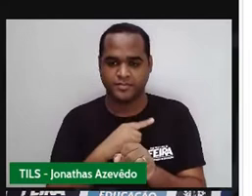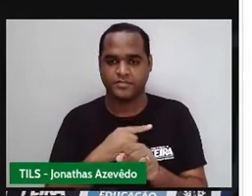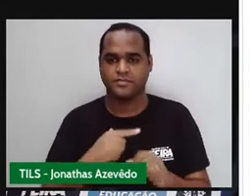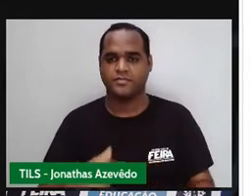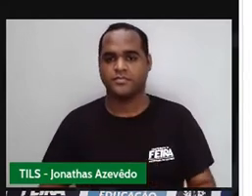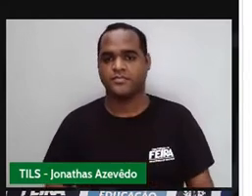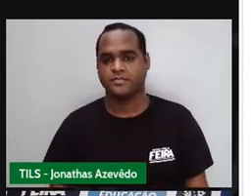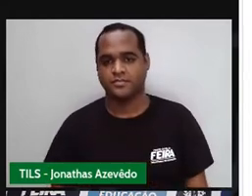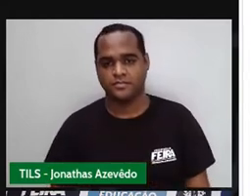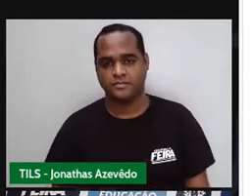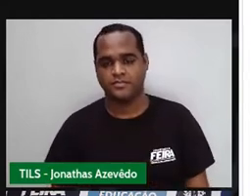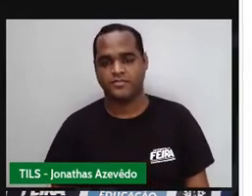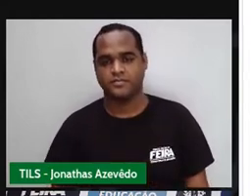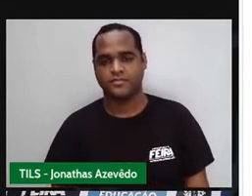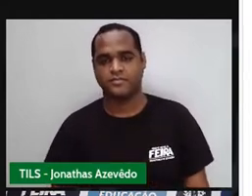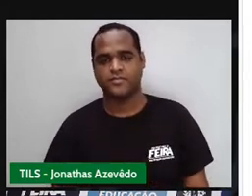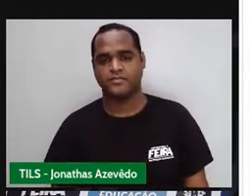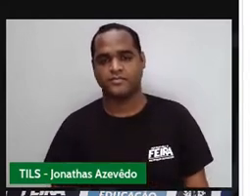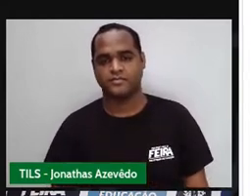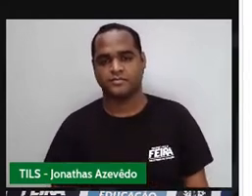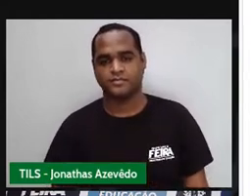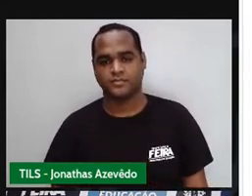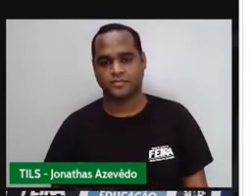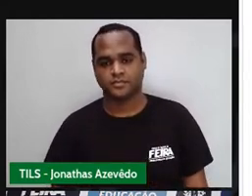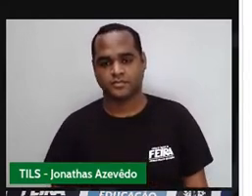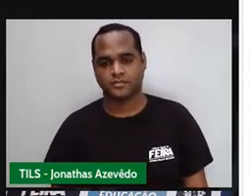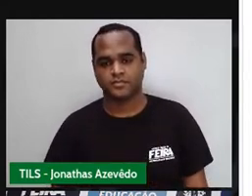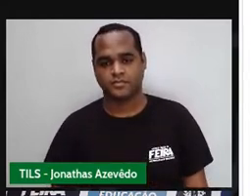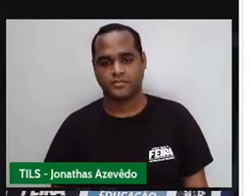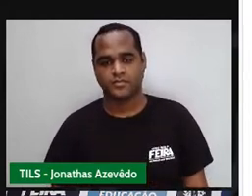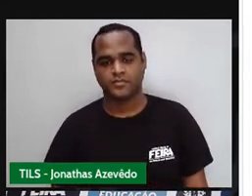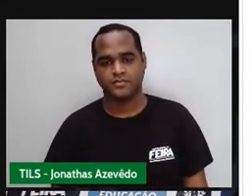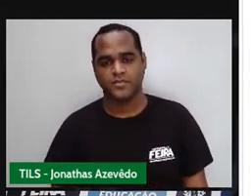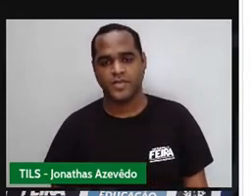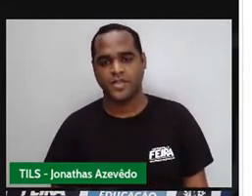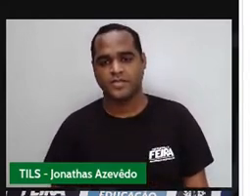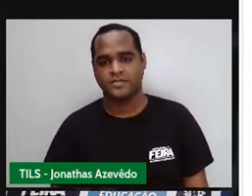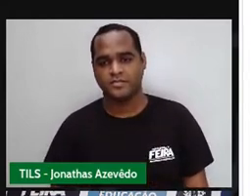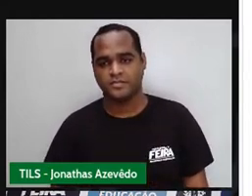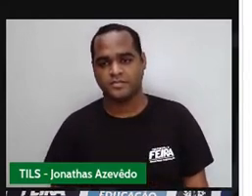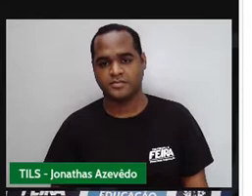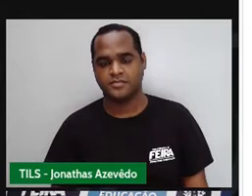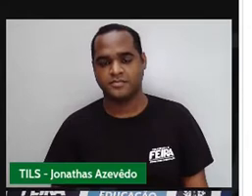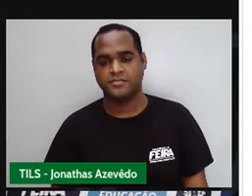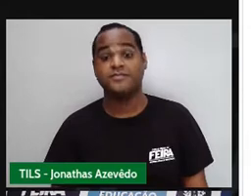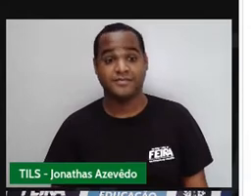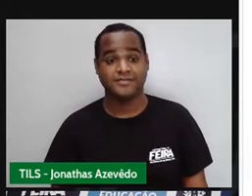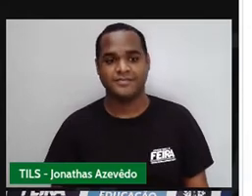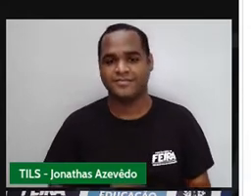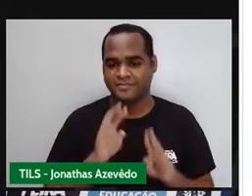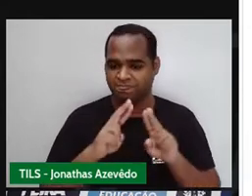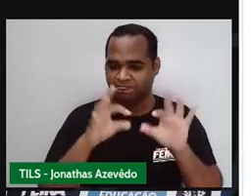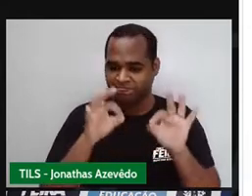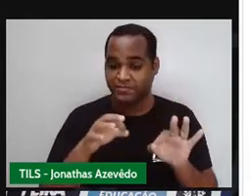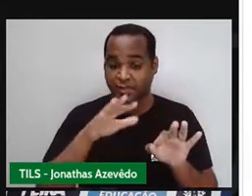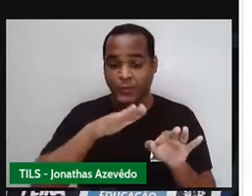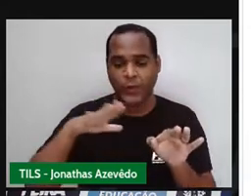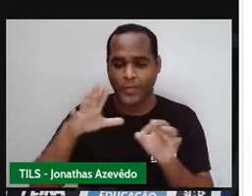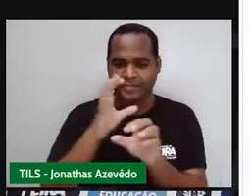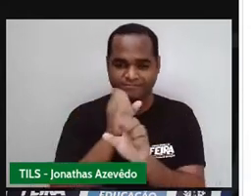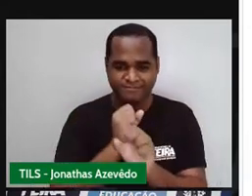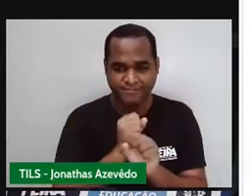para encontrar esse resultado que será o resultado da área total